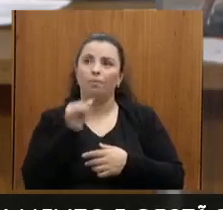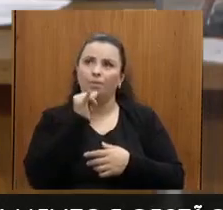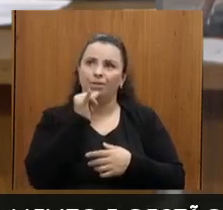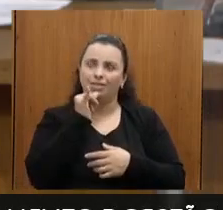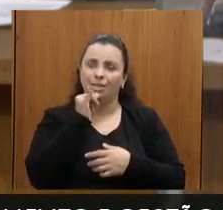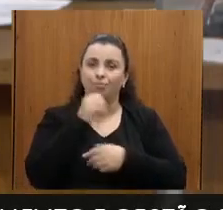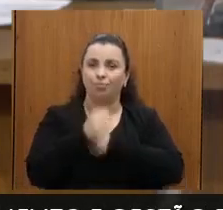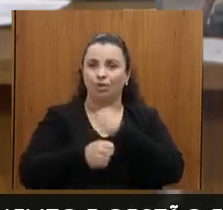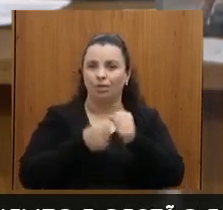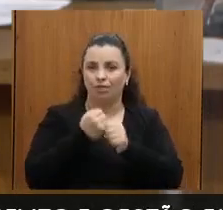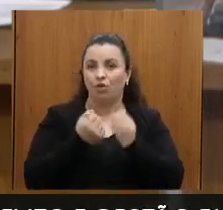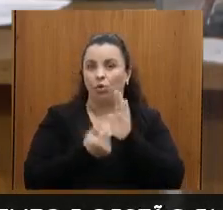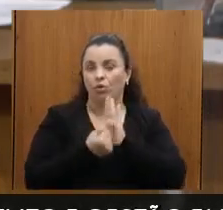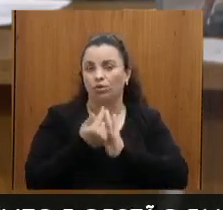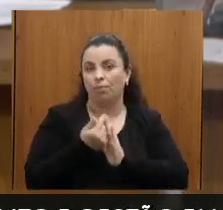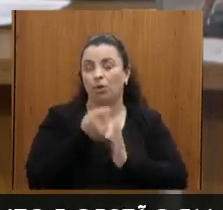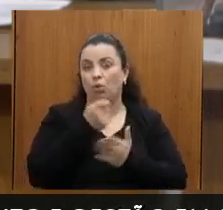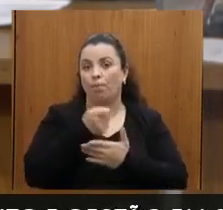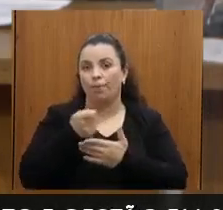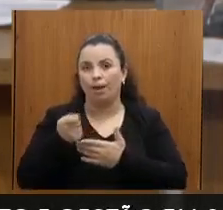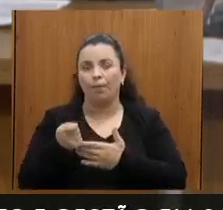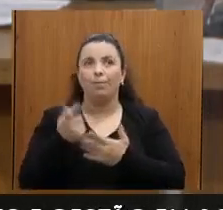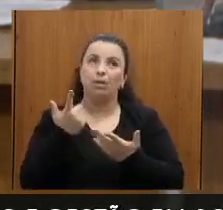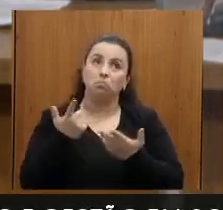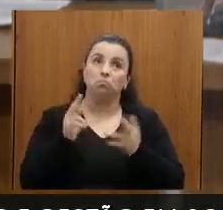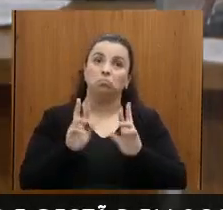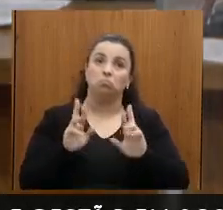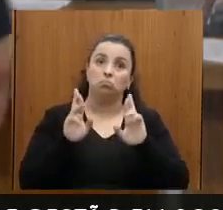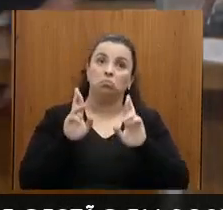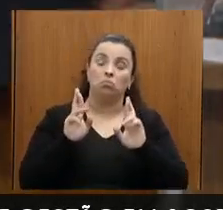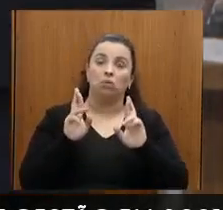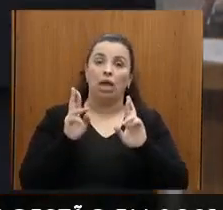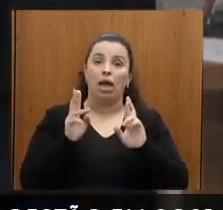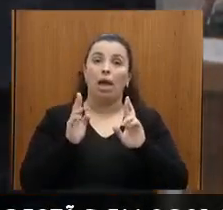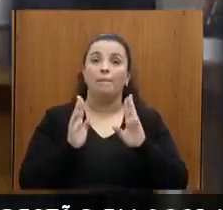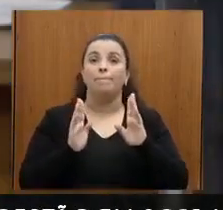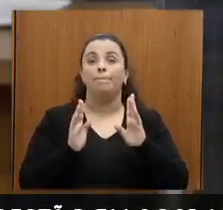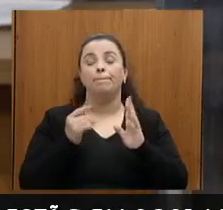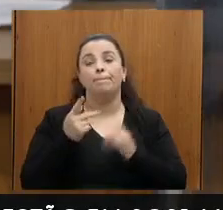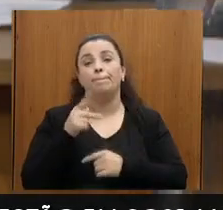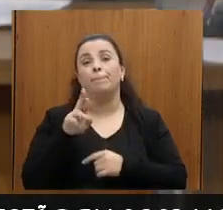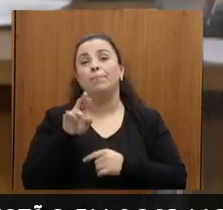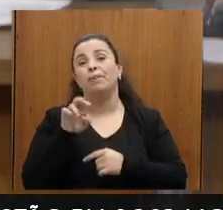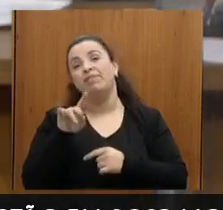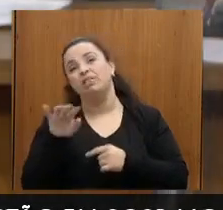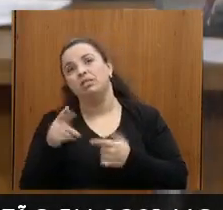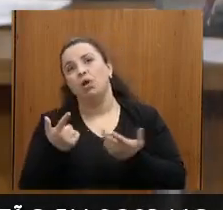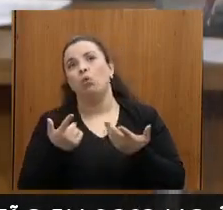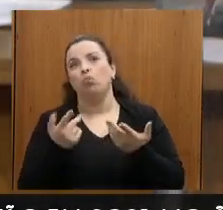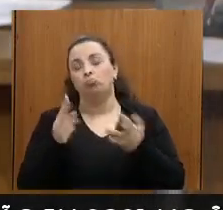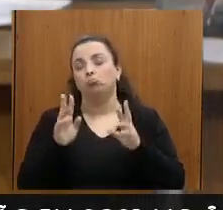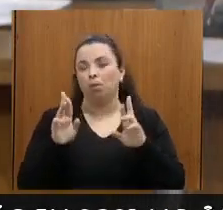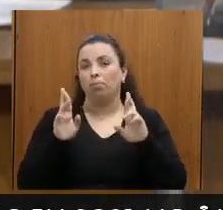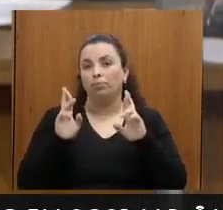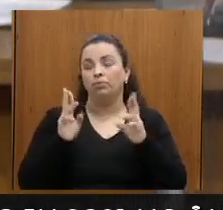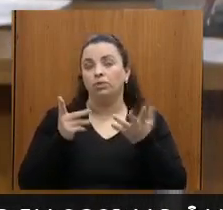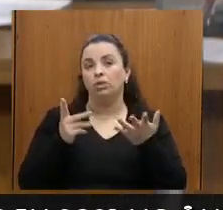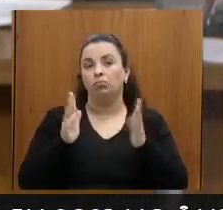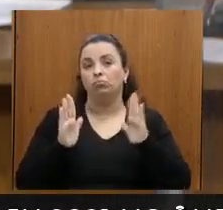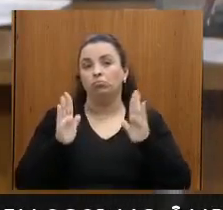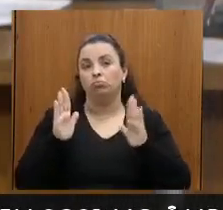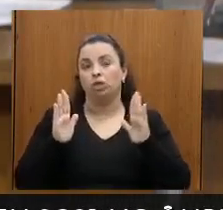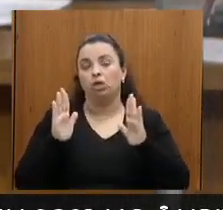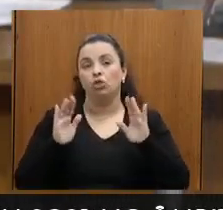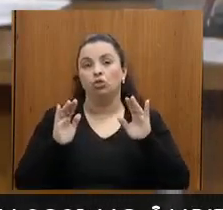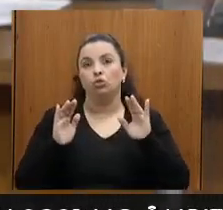os pagamentos, a previsão, porque a gente tem que prever isso orçamentariamente, isso é correto, conforme a determinação legal, entre os